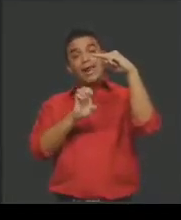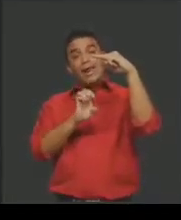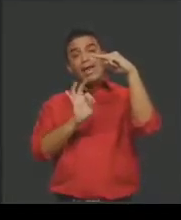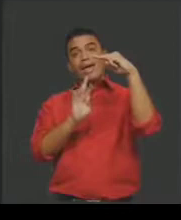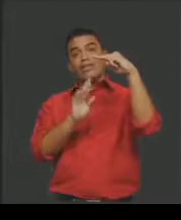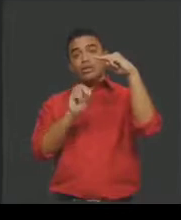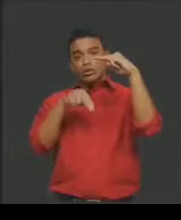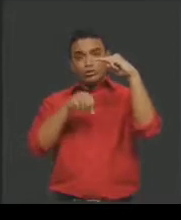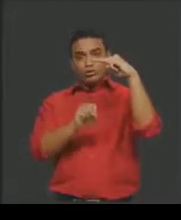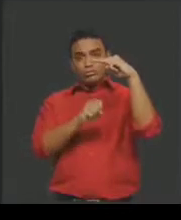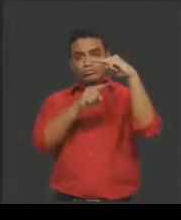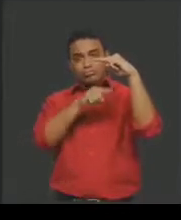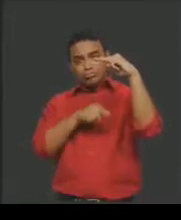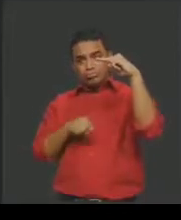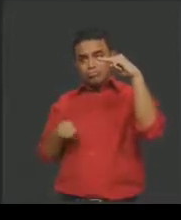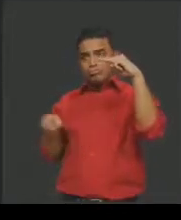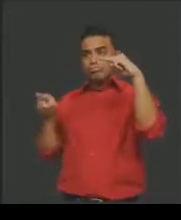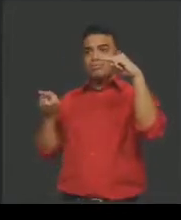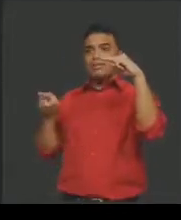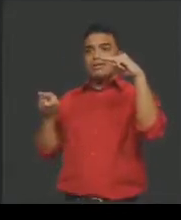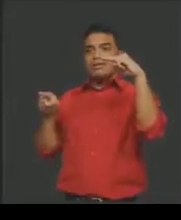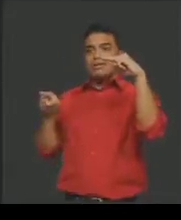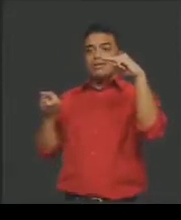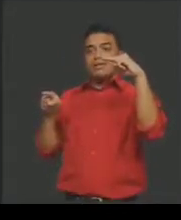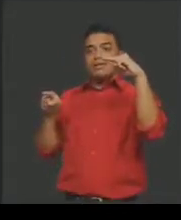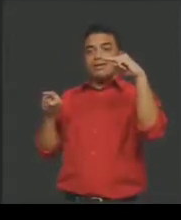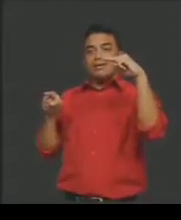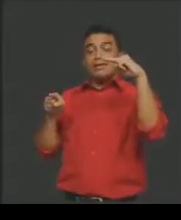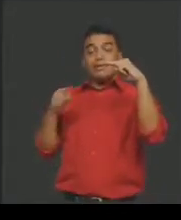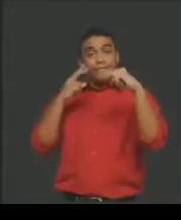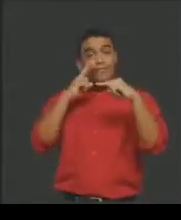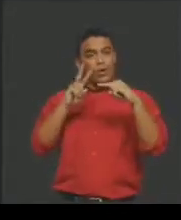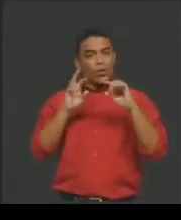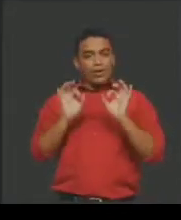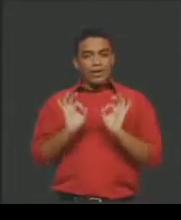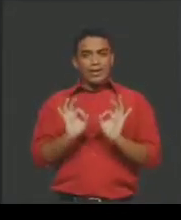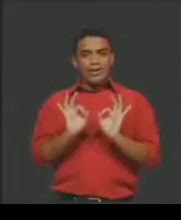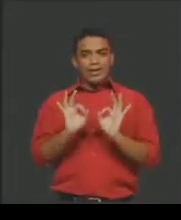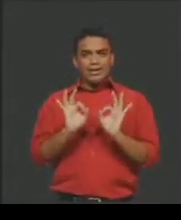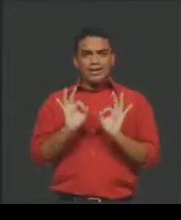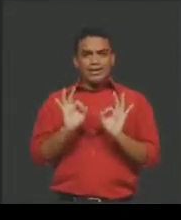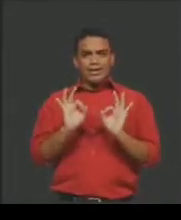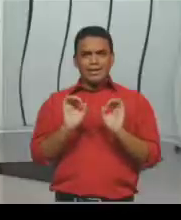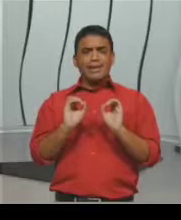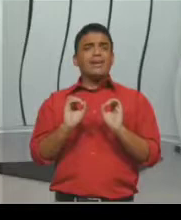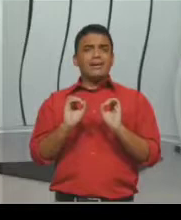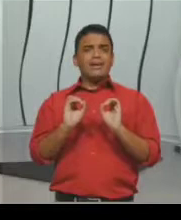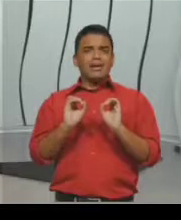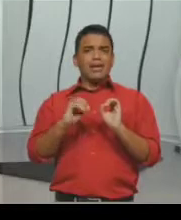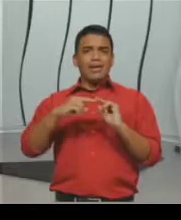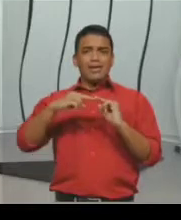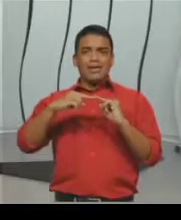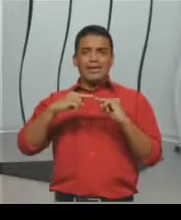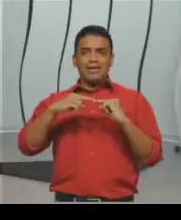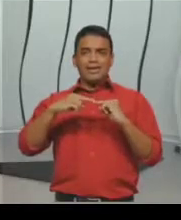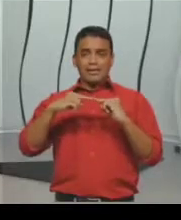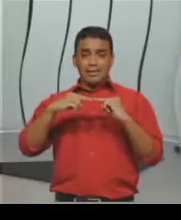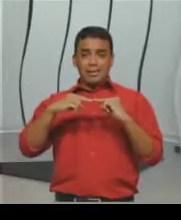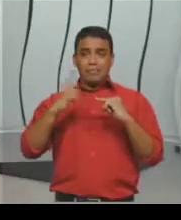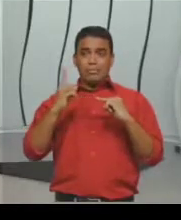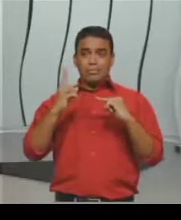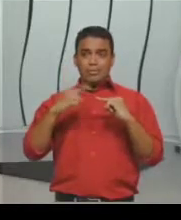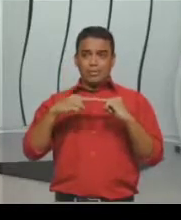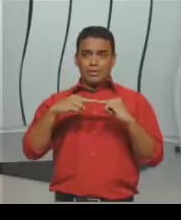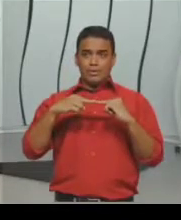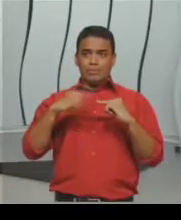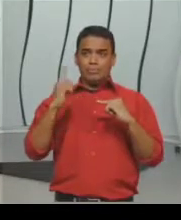contrário da corrente elétrica. Repare que aqui, ó, nós temos uma chave, um disruptor, só que